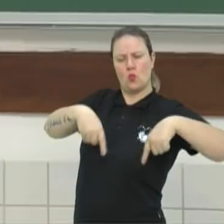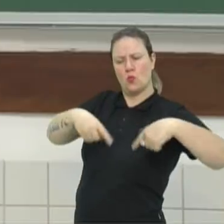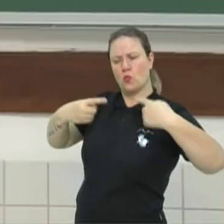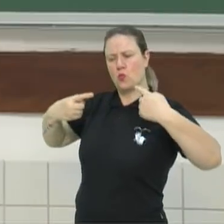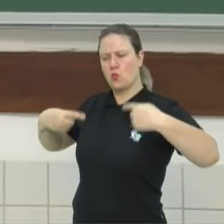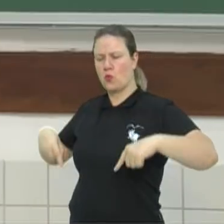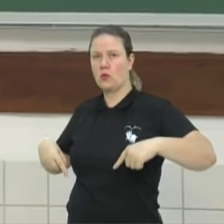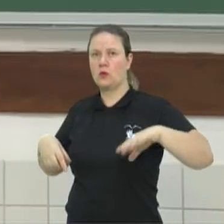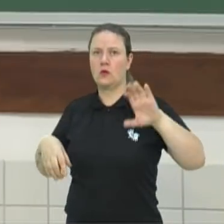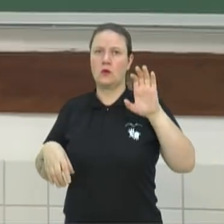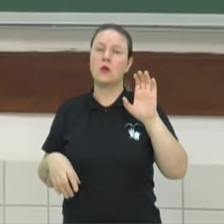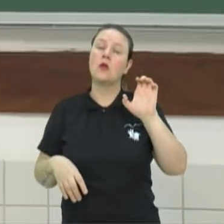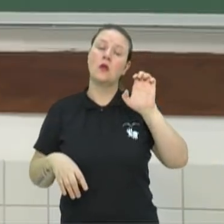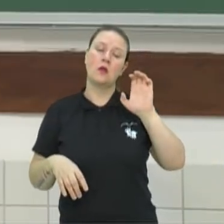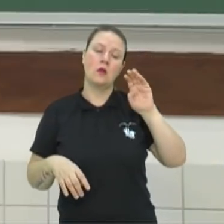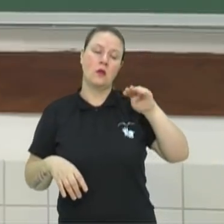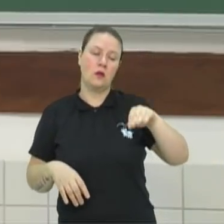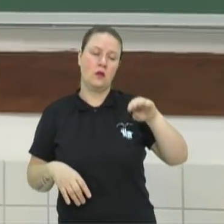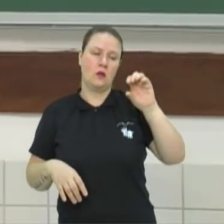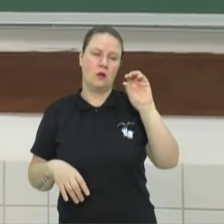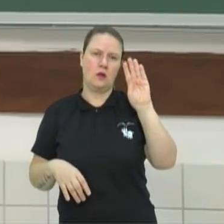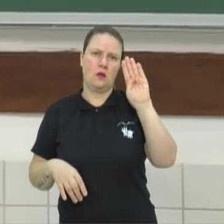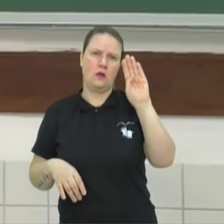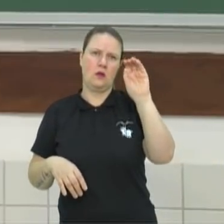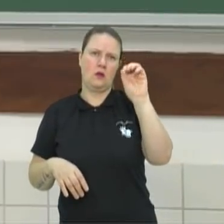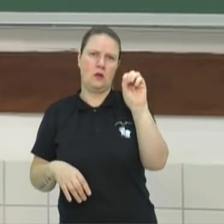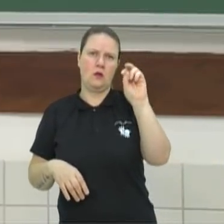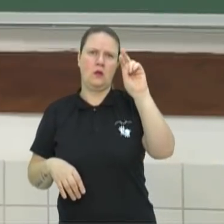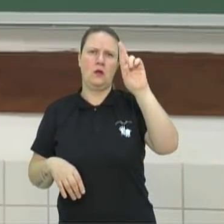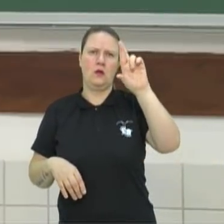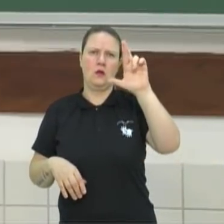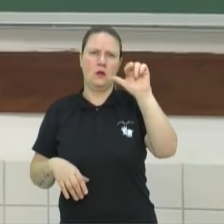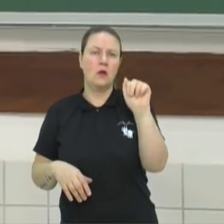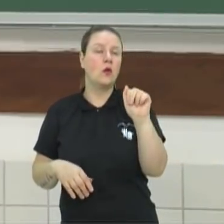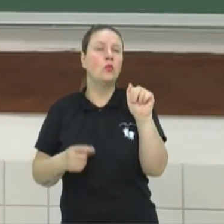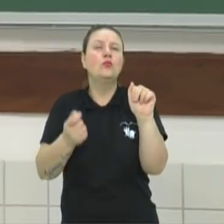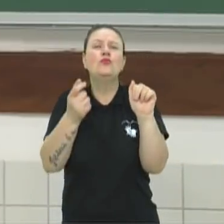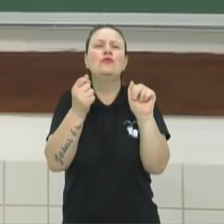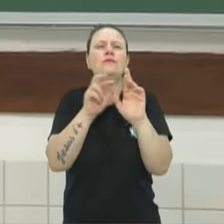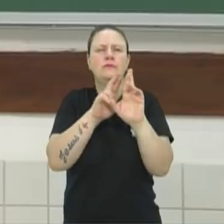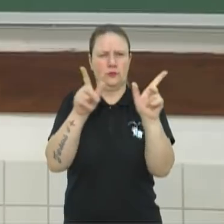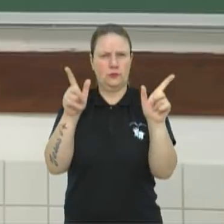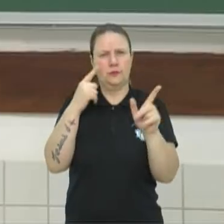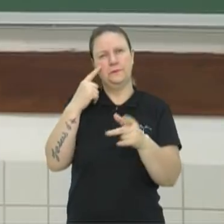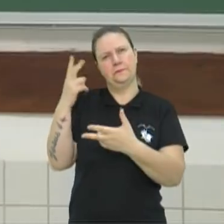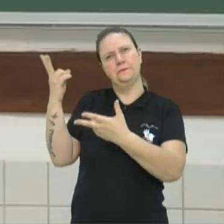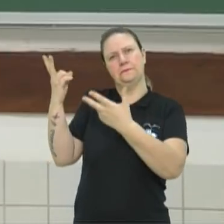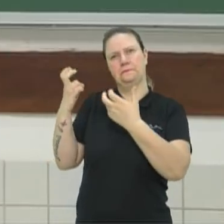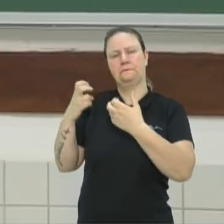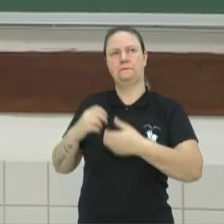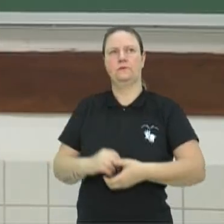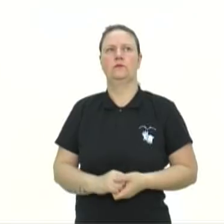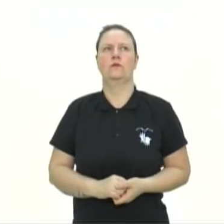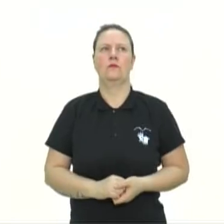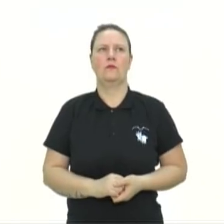O embora também tem uma força adversativa, só que ele é um pouquinho diferente. Vamos ver aqui?